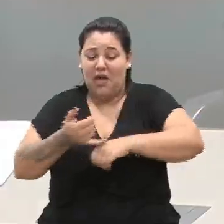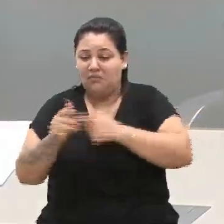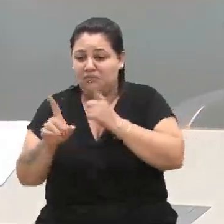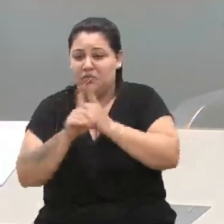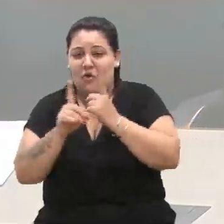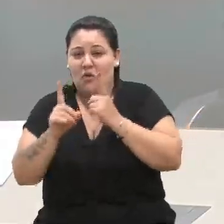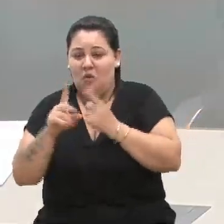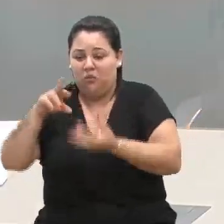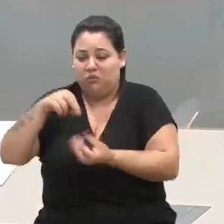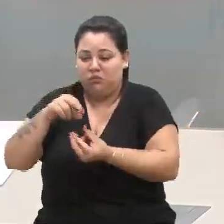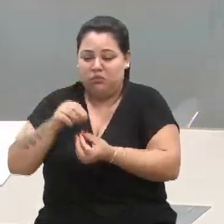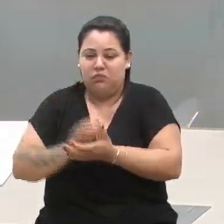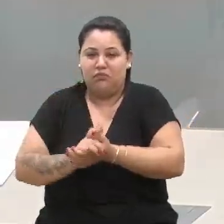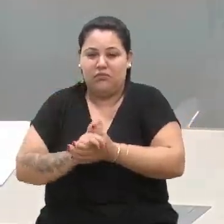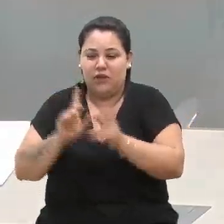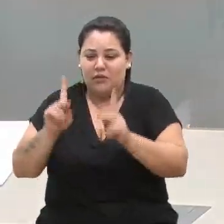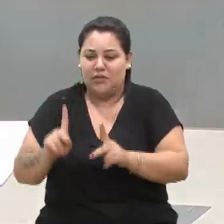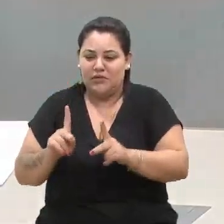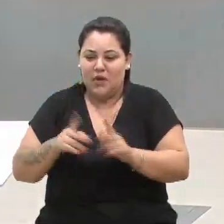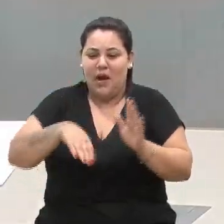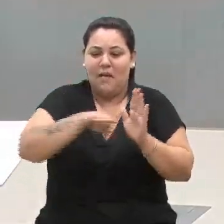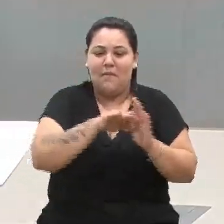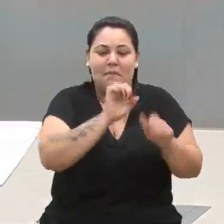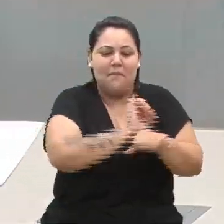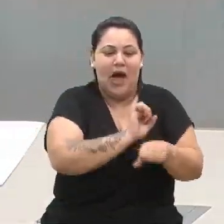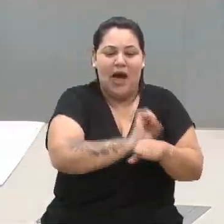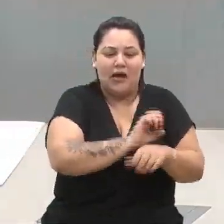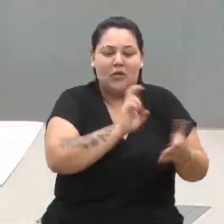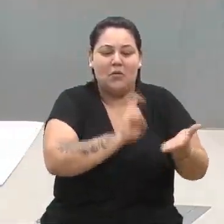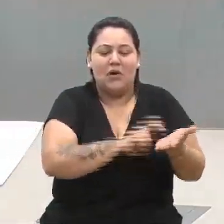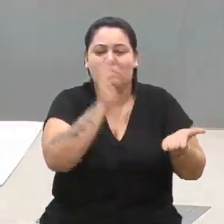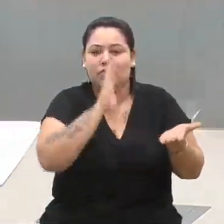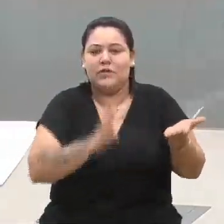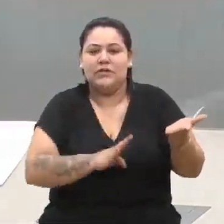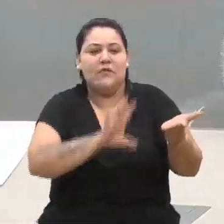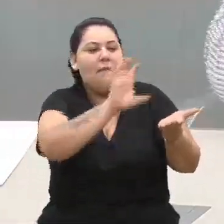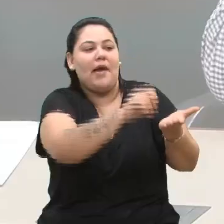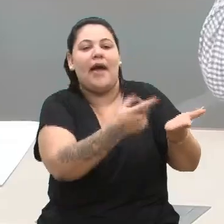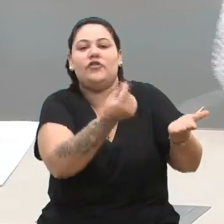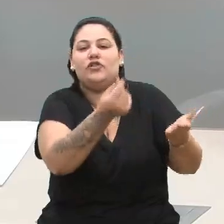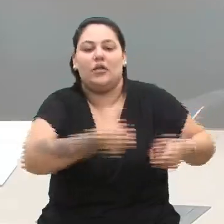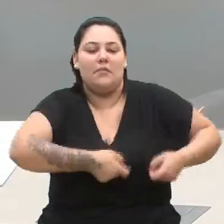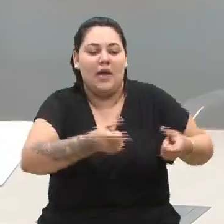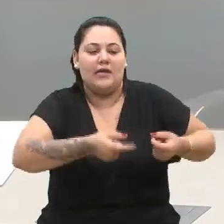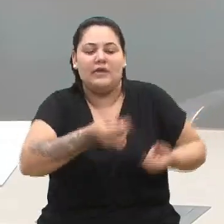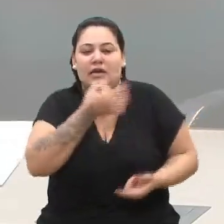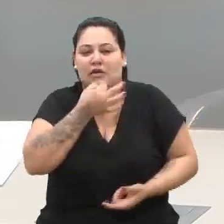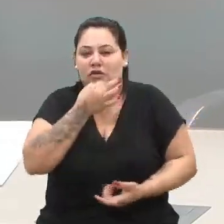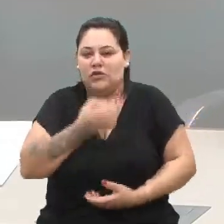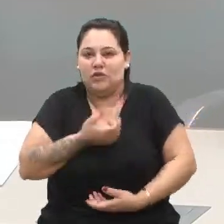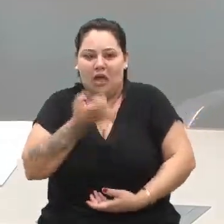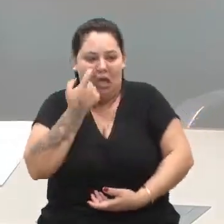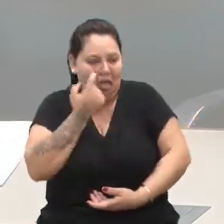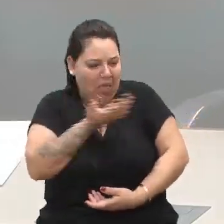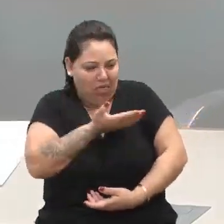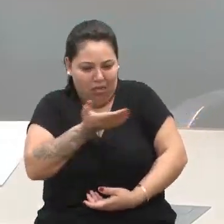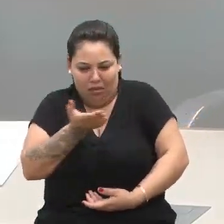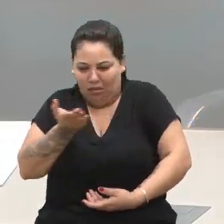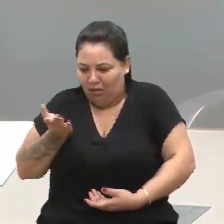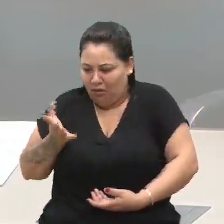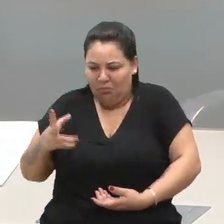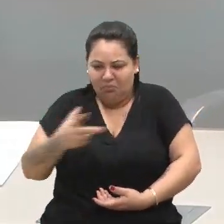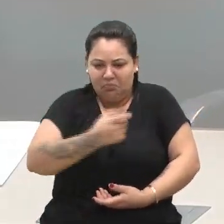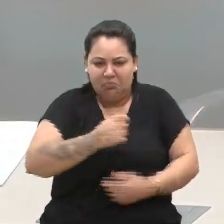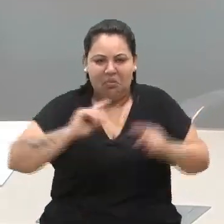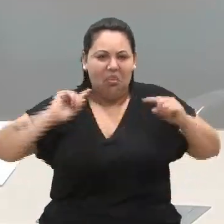que vem de fora para no Banco do Brasil, um exemplo. Vou sacar dinheiro para gastar aqui na cidade. E ver tudo isso aí.